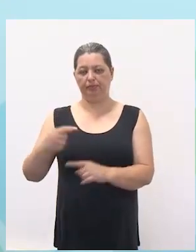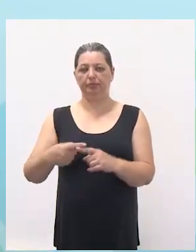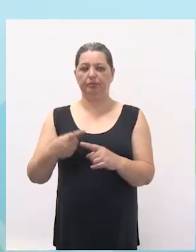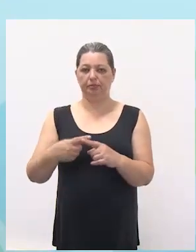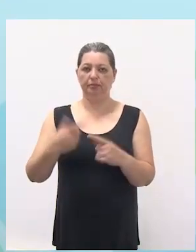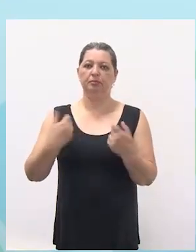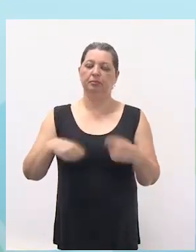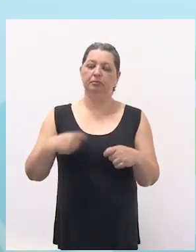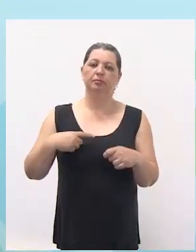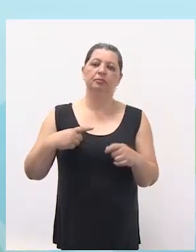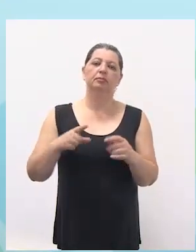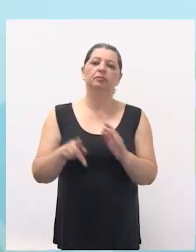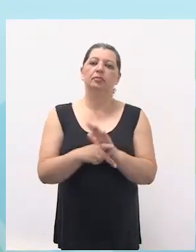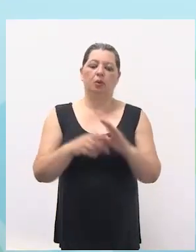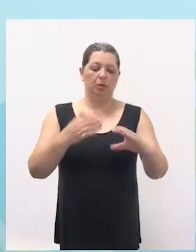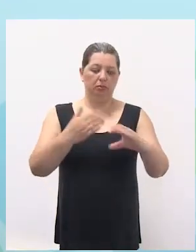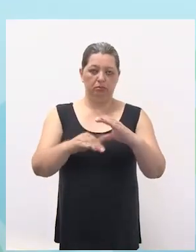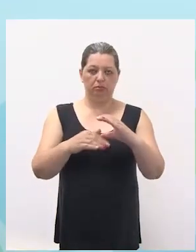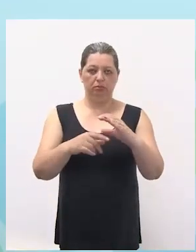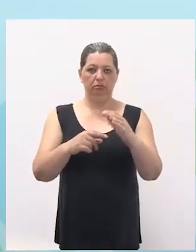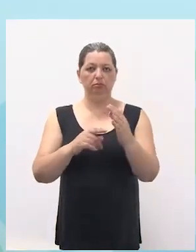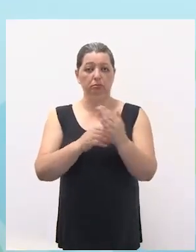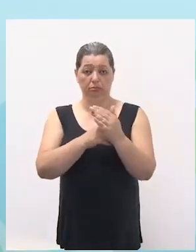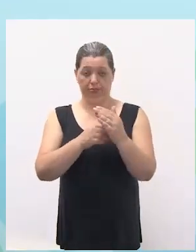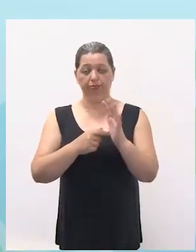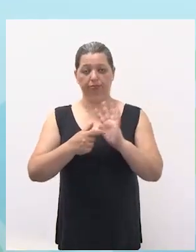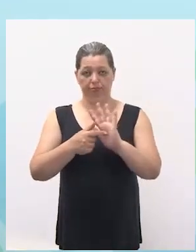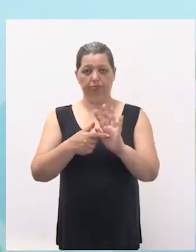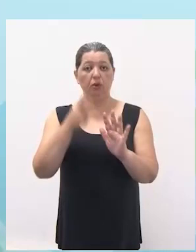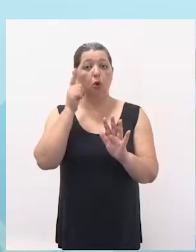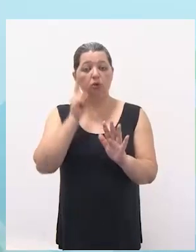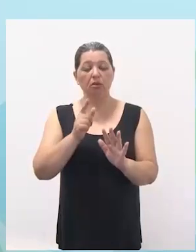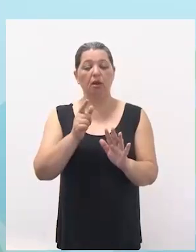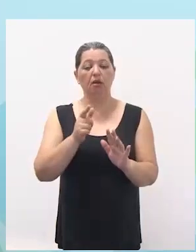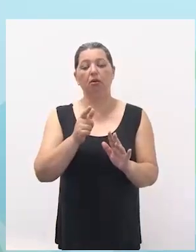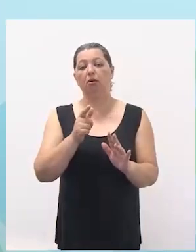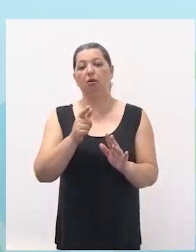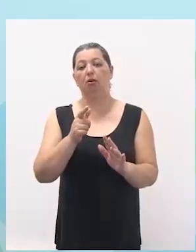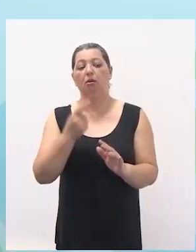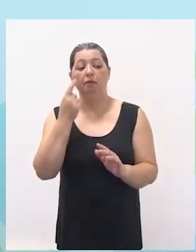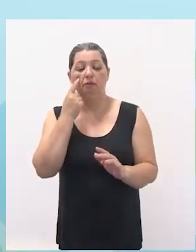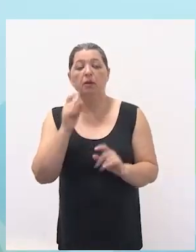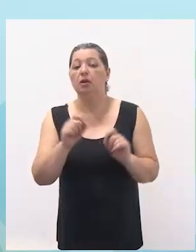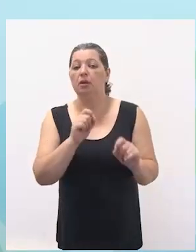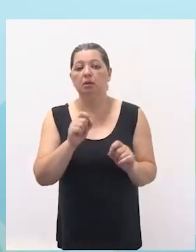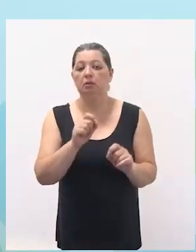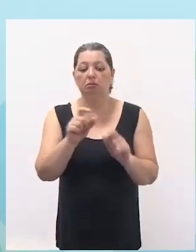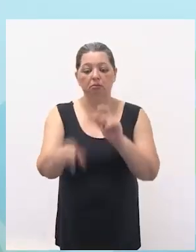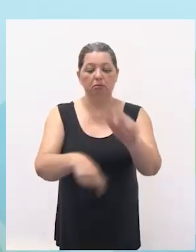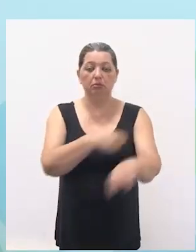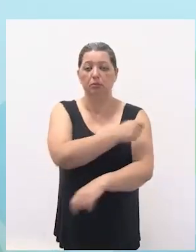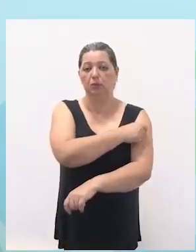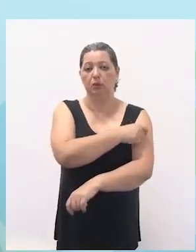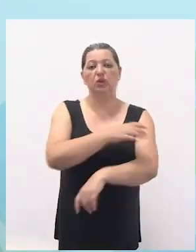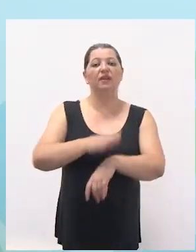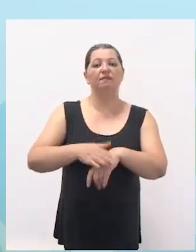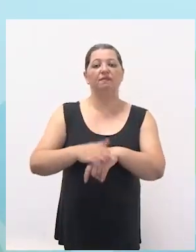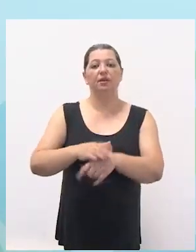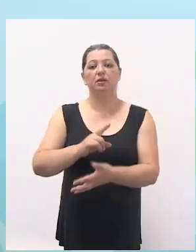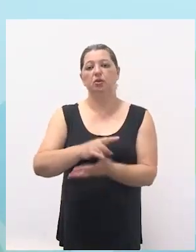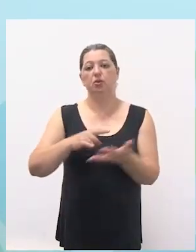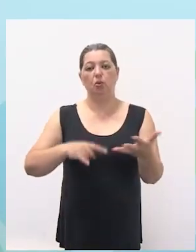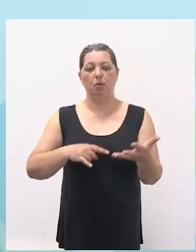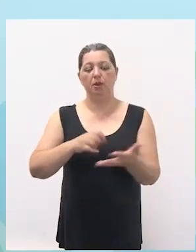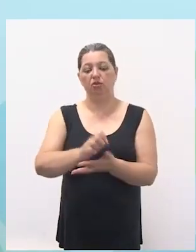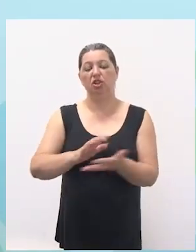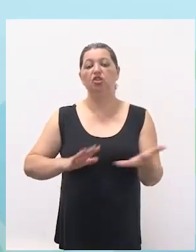logar, e aí a gente consegue o registro e consegue identificar o que ele fez naquele documento que a gente está